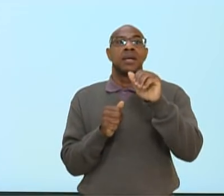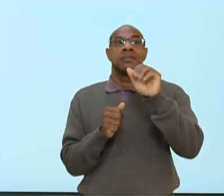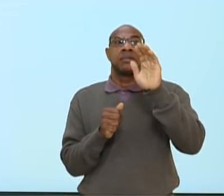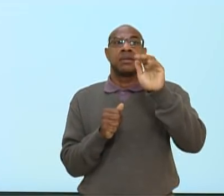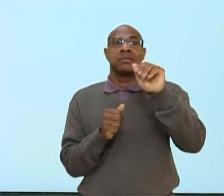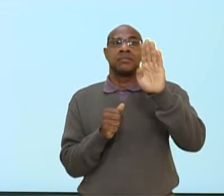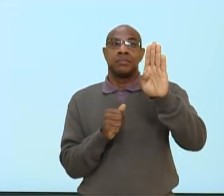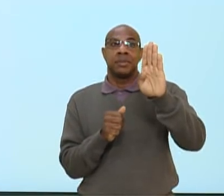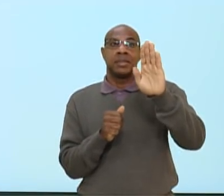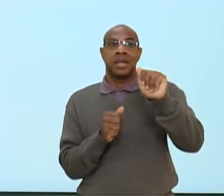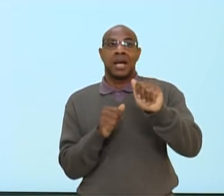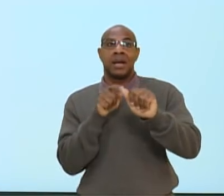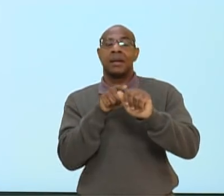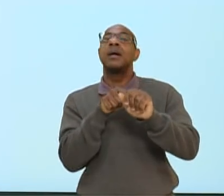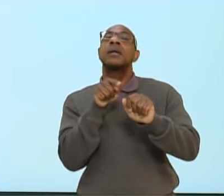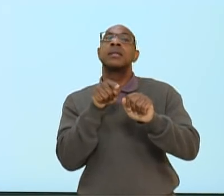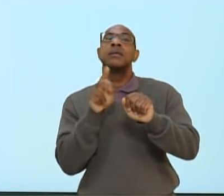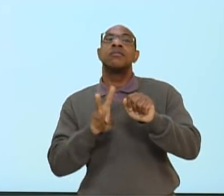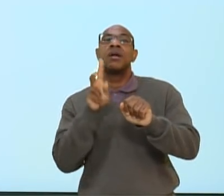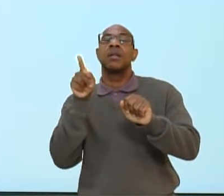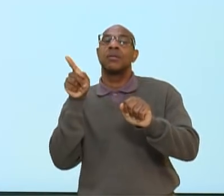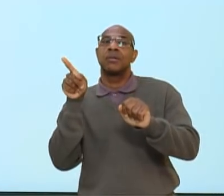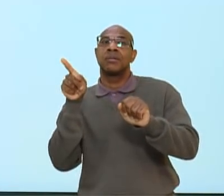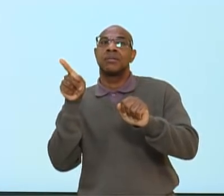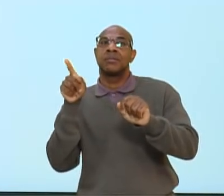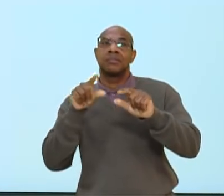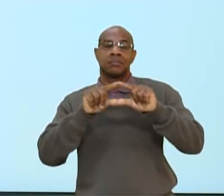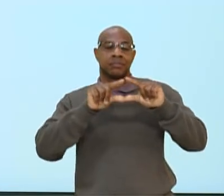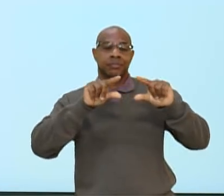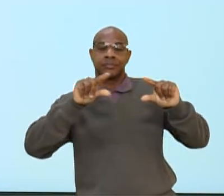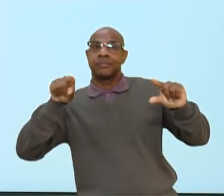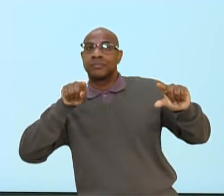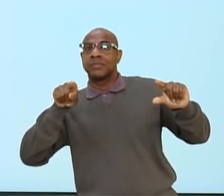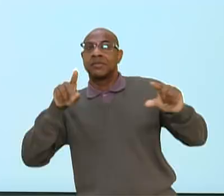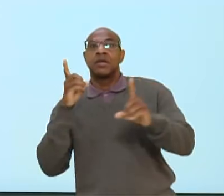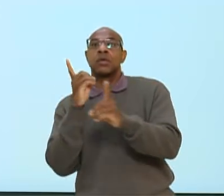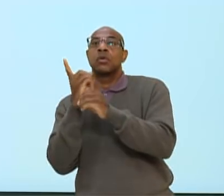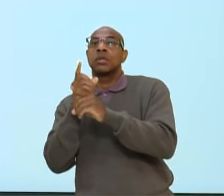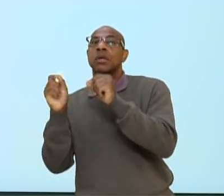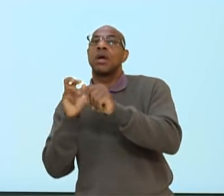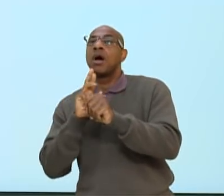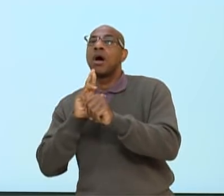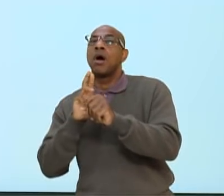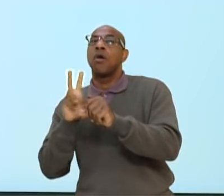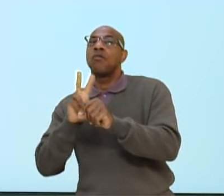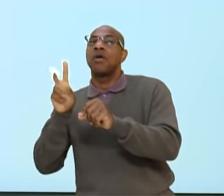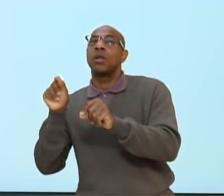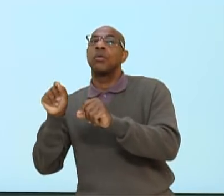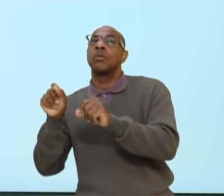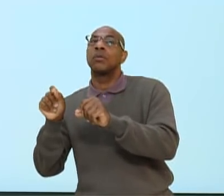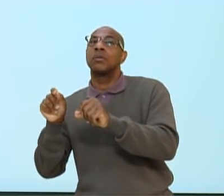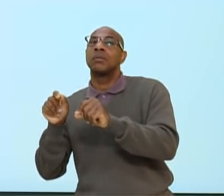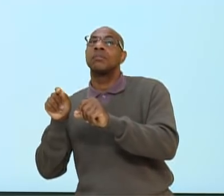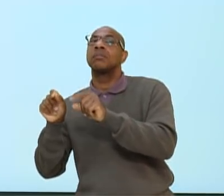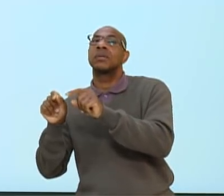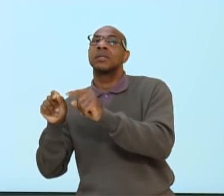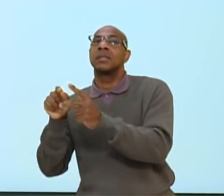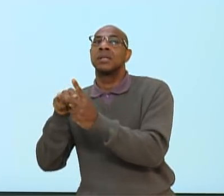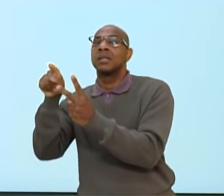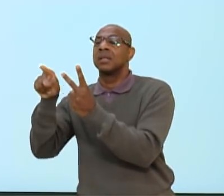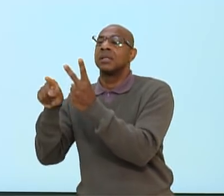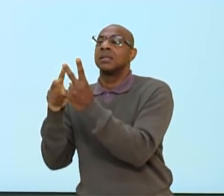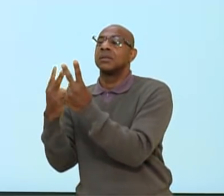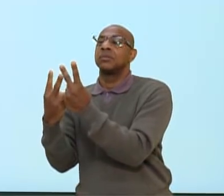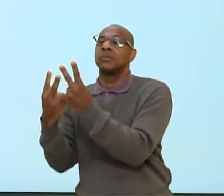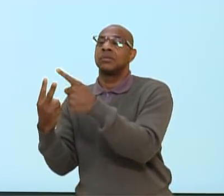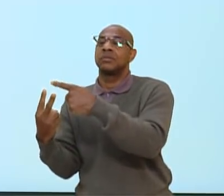2 raiz de 2. Fazendo a racionalização, vamos encontrar que o valor do seno é raiz de 2 sobre